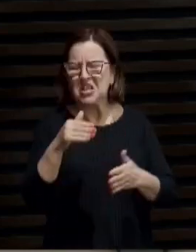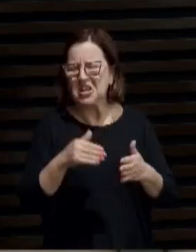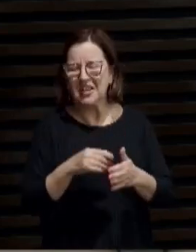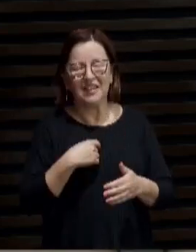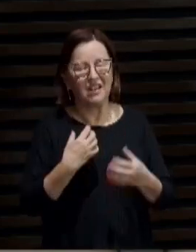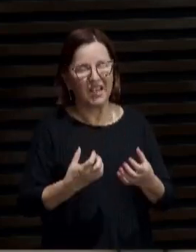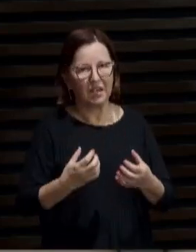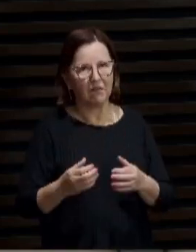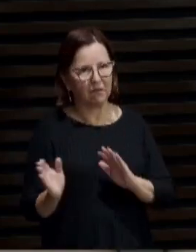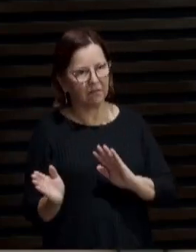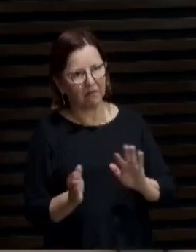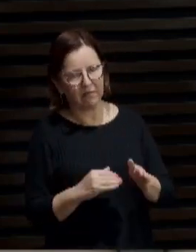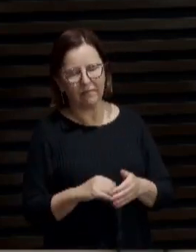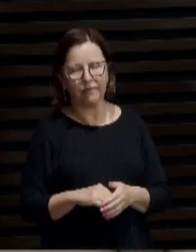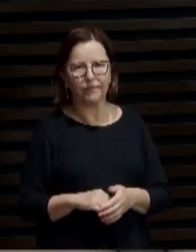Aparentemente,